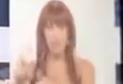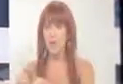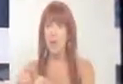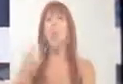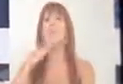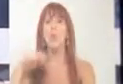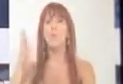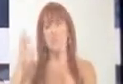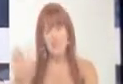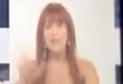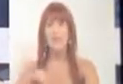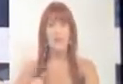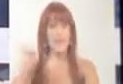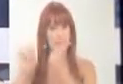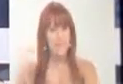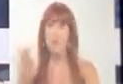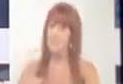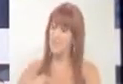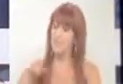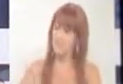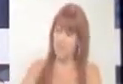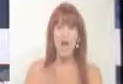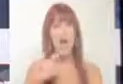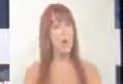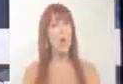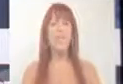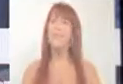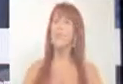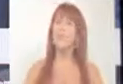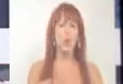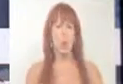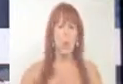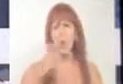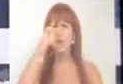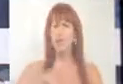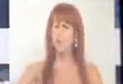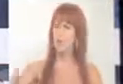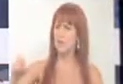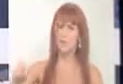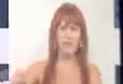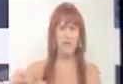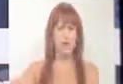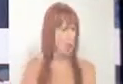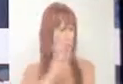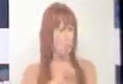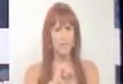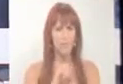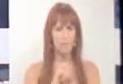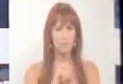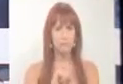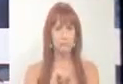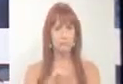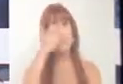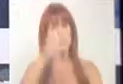que seja útil tem que ser bem feita, e para ser bem feita não pode ser feita contra os eleitos locais e contra